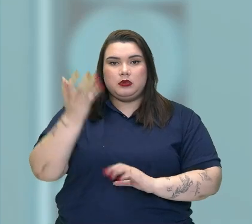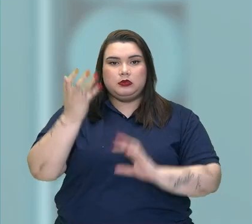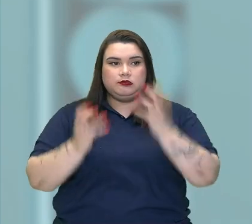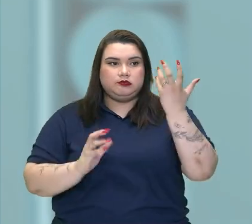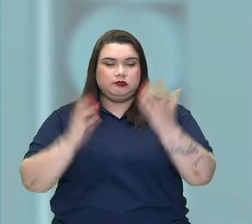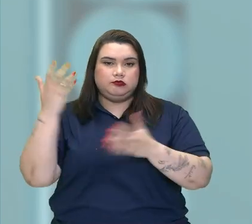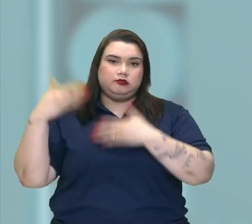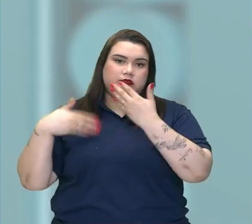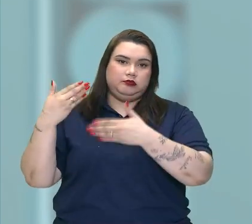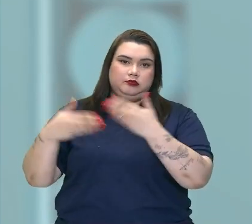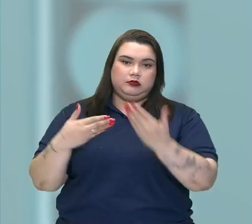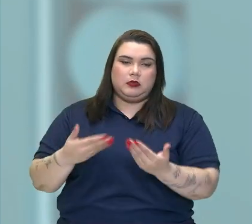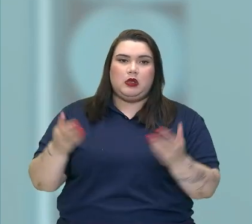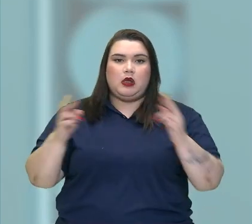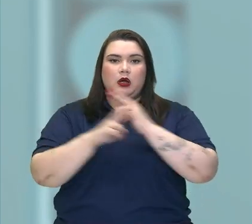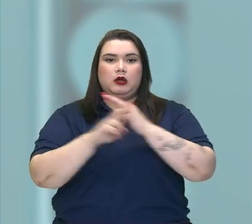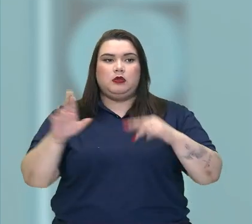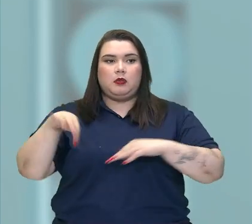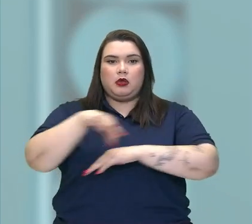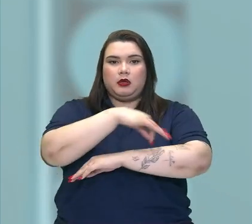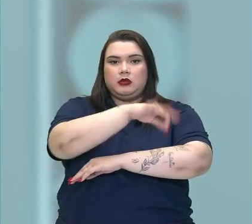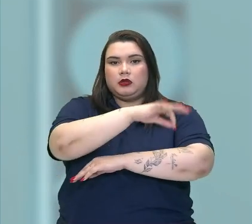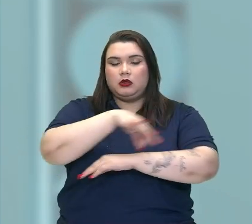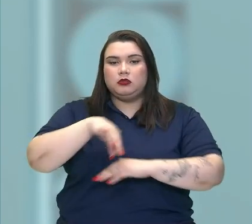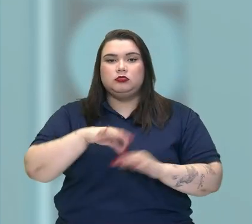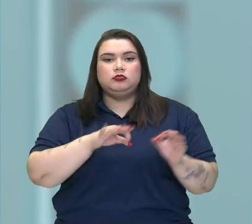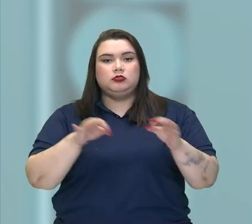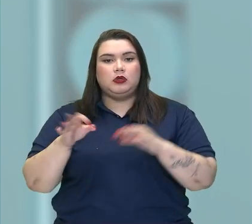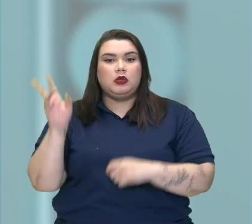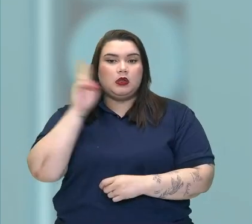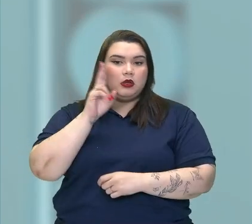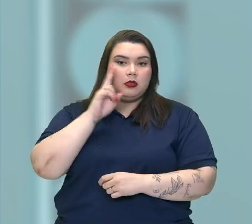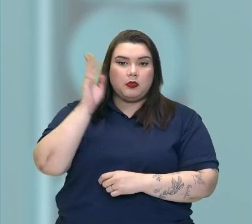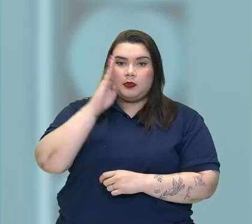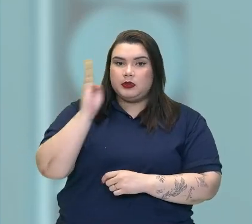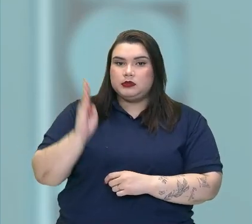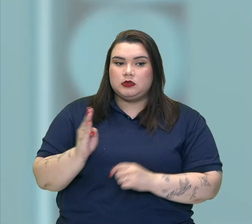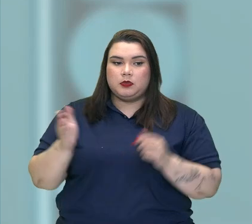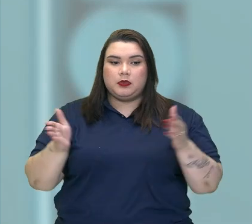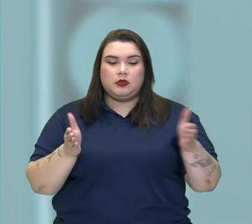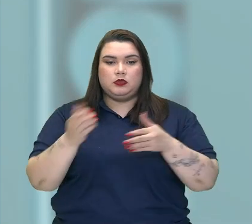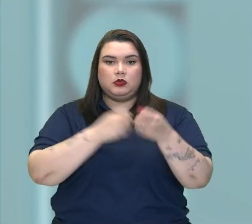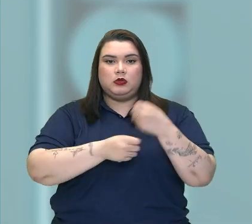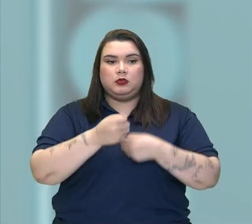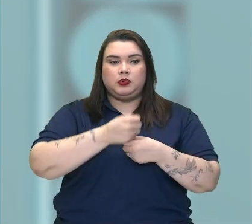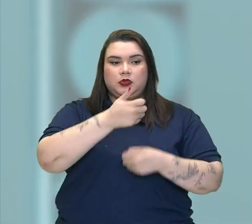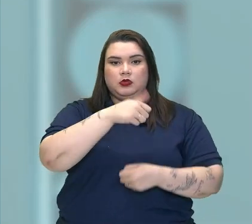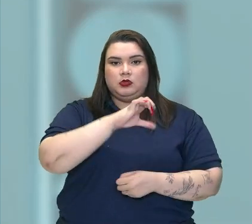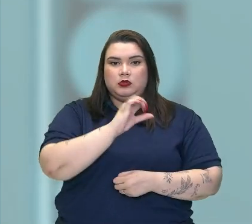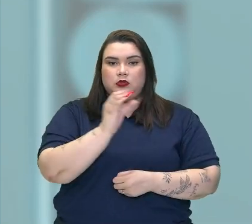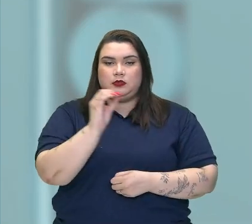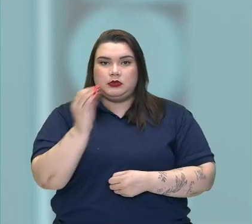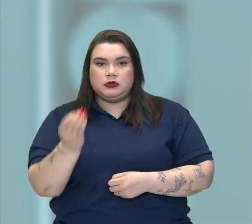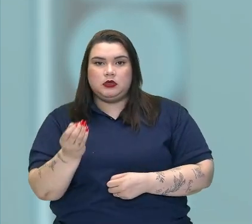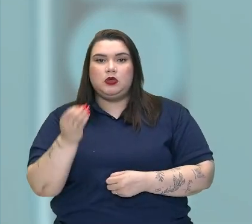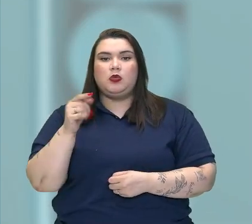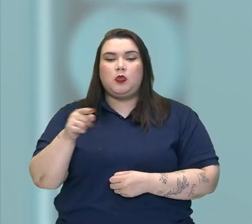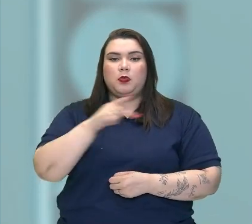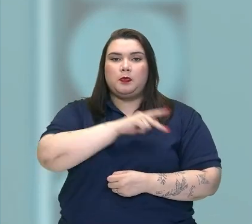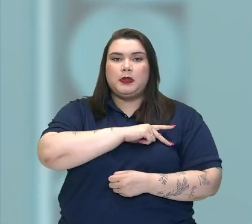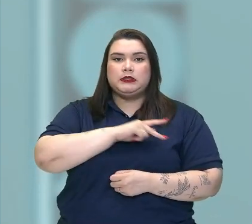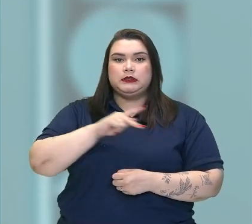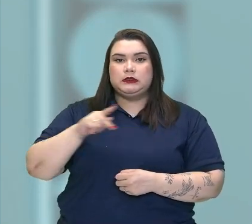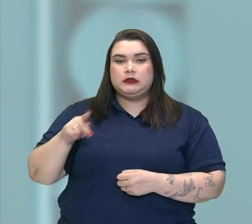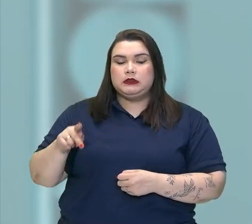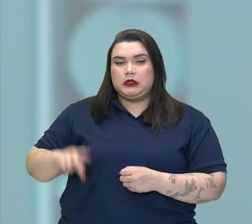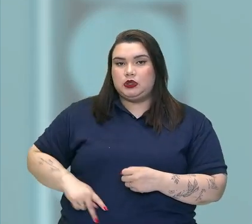elementos que têm a ver com arquitetura, com reconstrução. Lembrando que o Brasil, na década de 60, com Juscelino Kubitschek, começa a construir